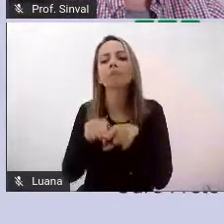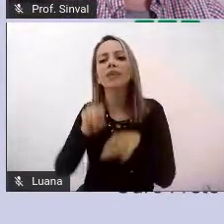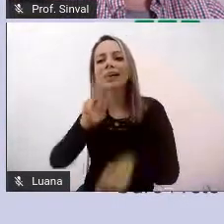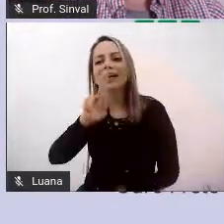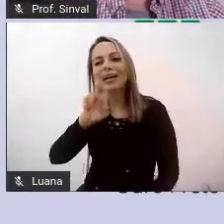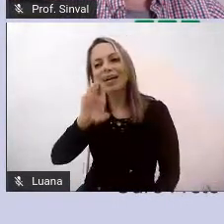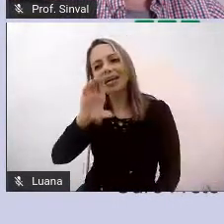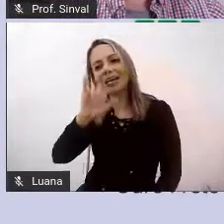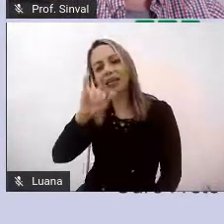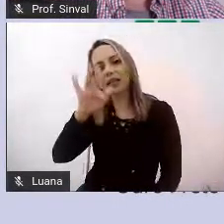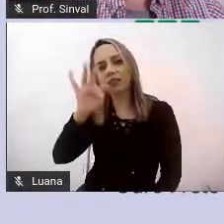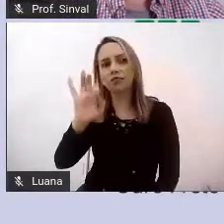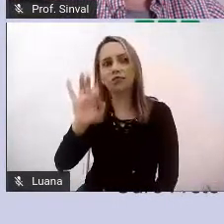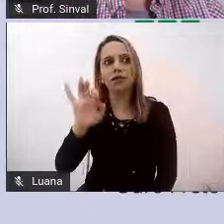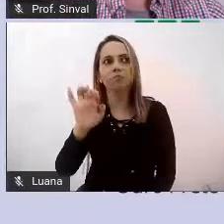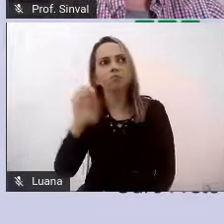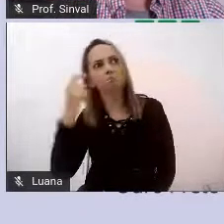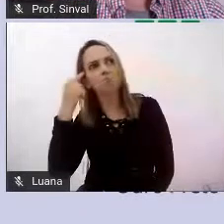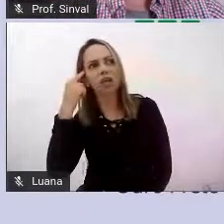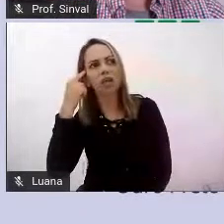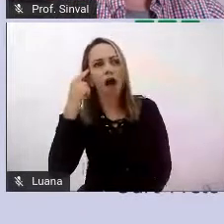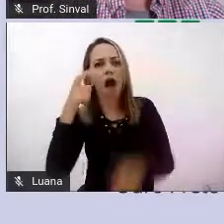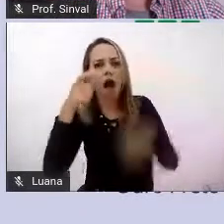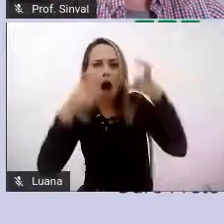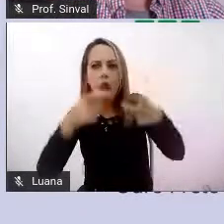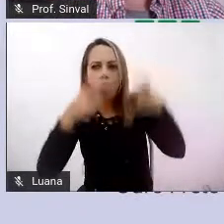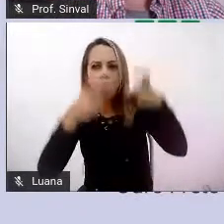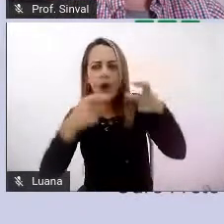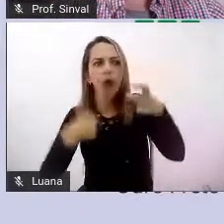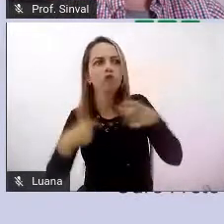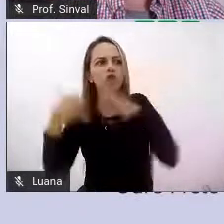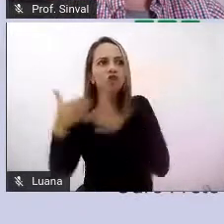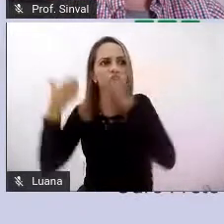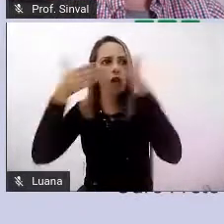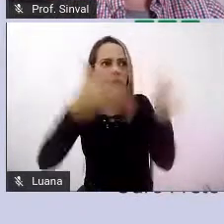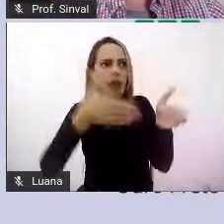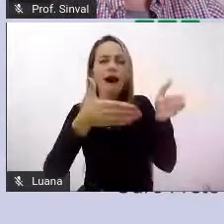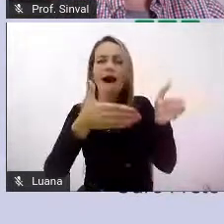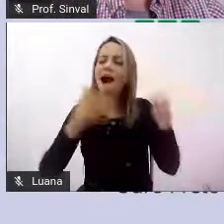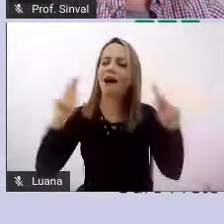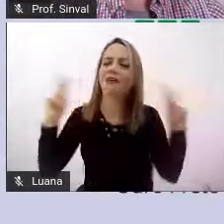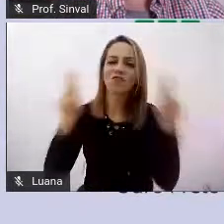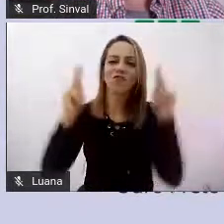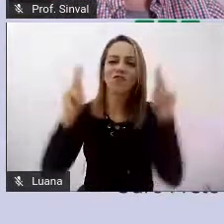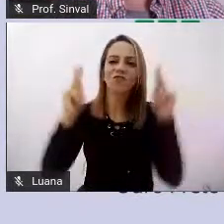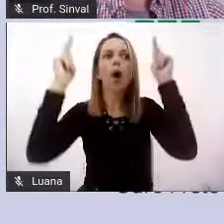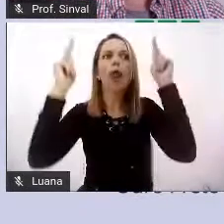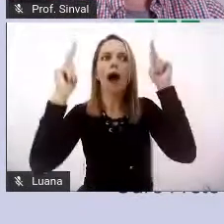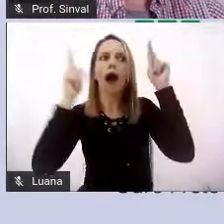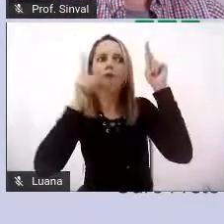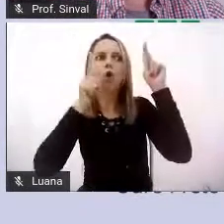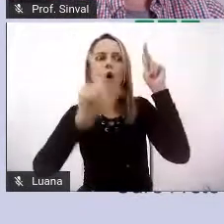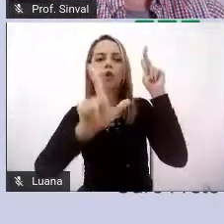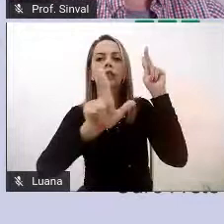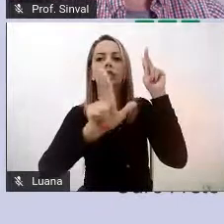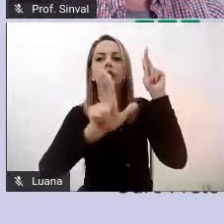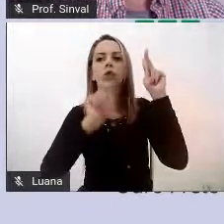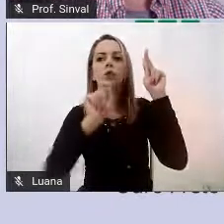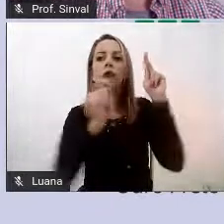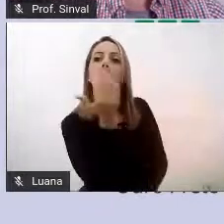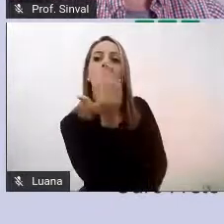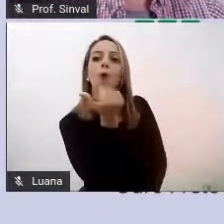local seja, além, né, de proporcionar uma grande vitória, um local em que eles consigam resolver o grande